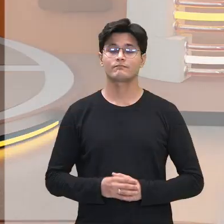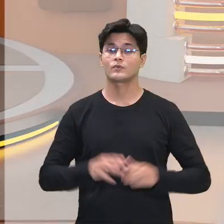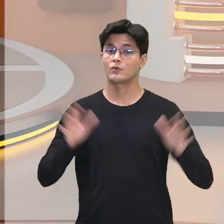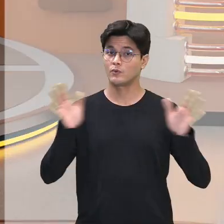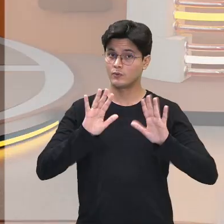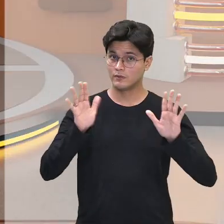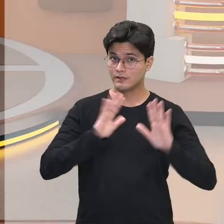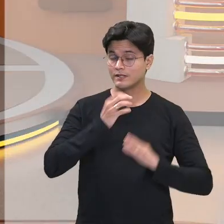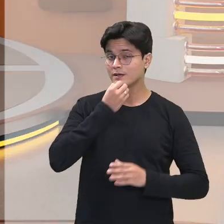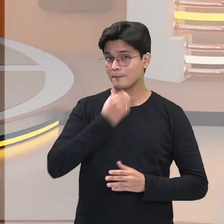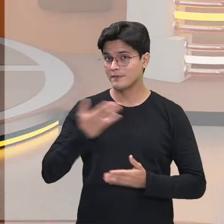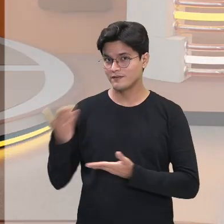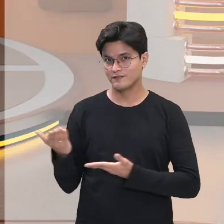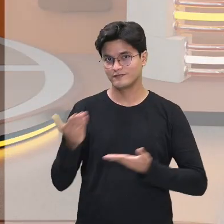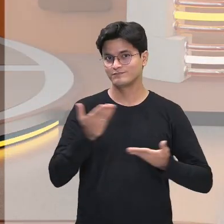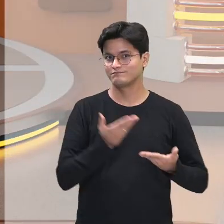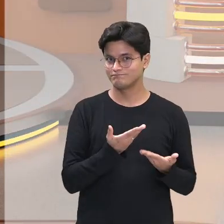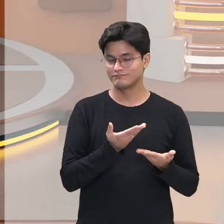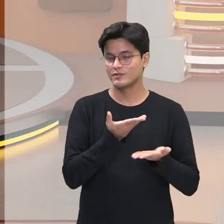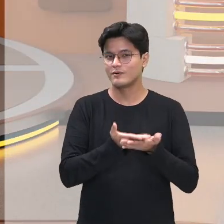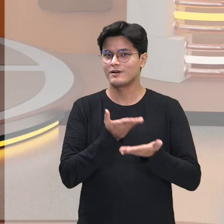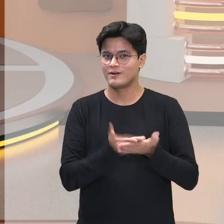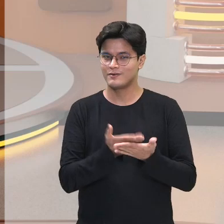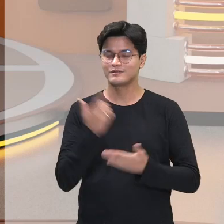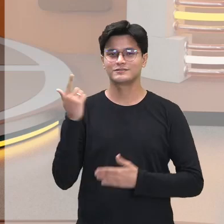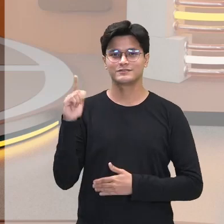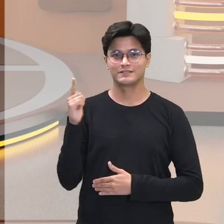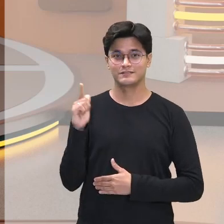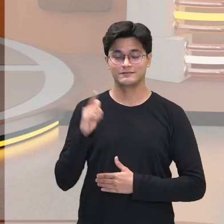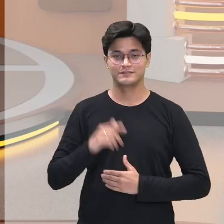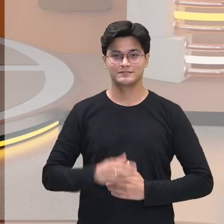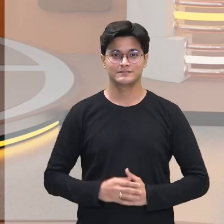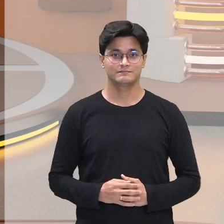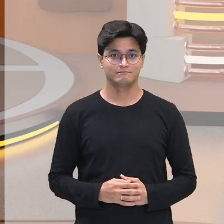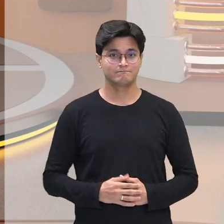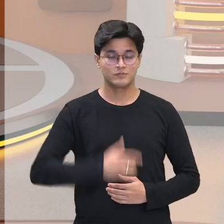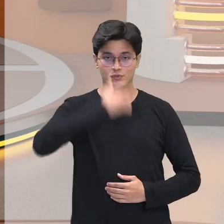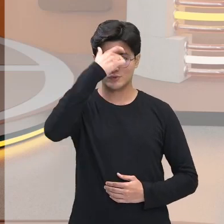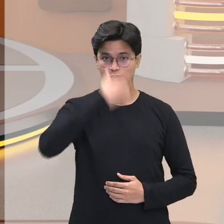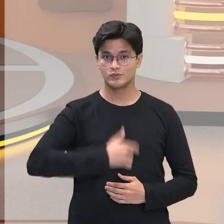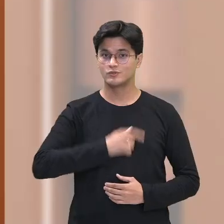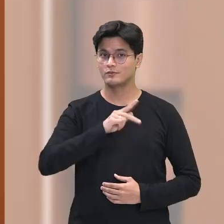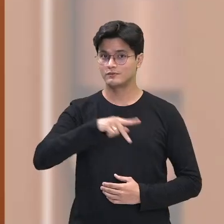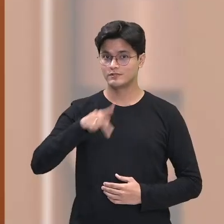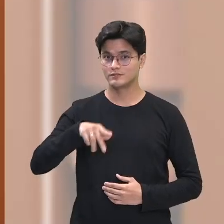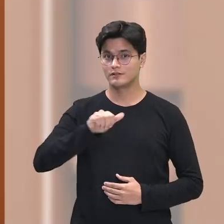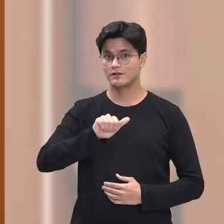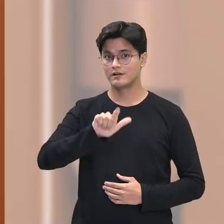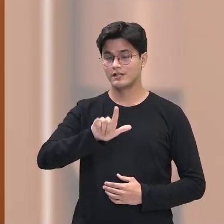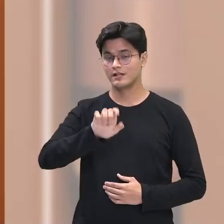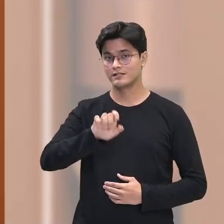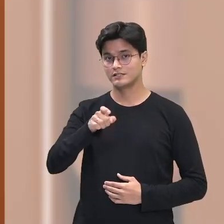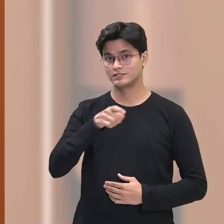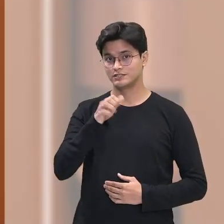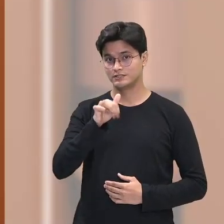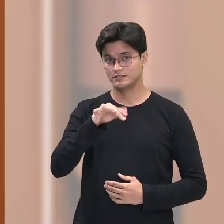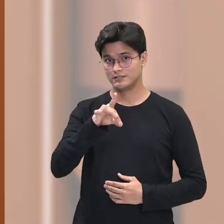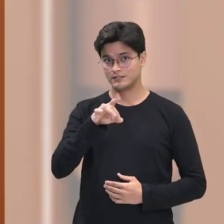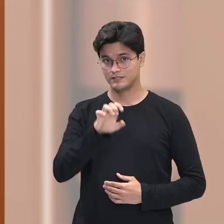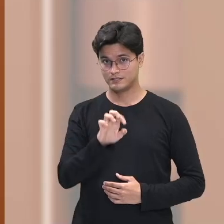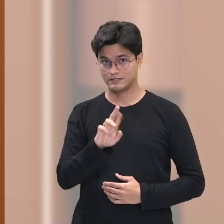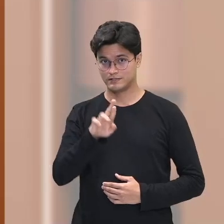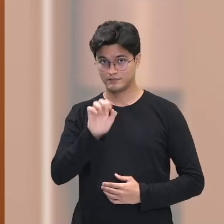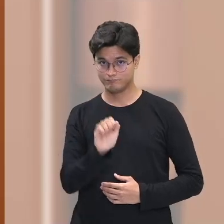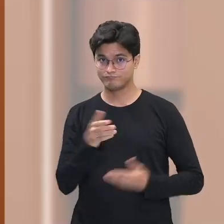Olá, sejam muito bem-vindos a mais uma aula de Geografia. Eu sou o professor Alexandre Donato, esta que é a disciplina aí